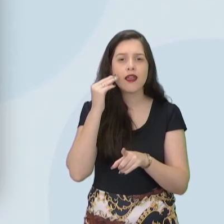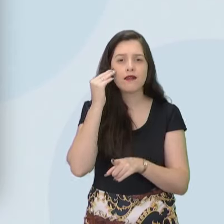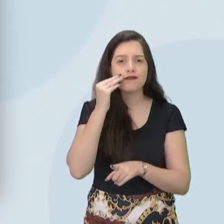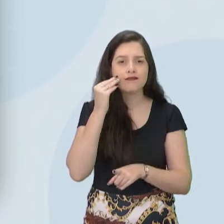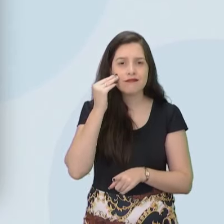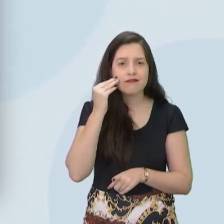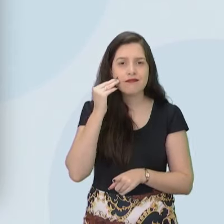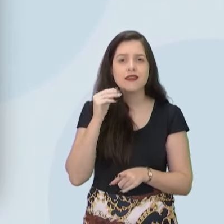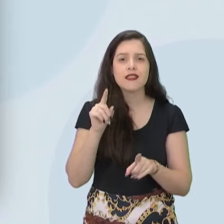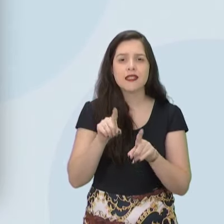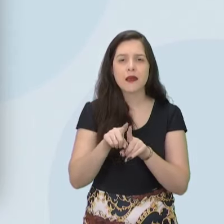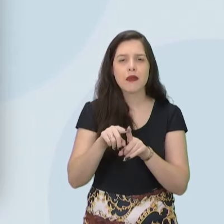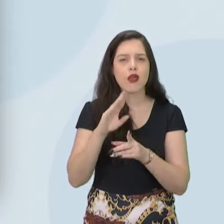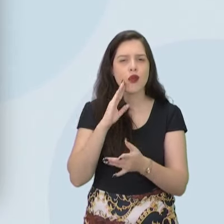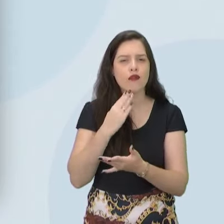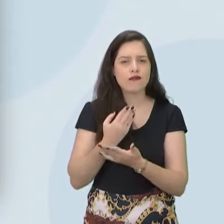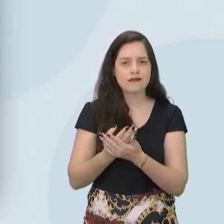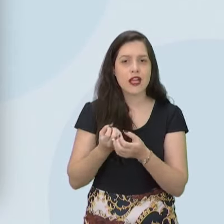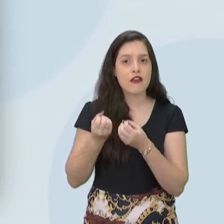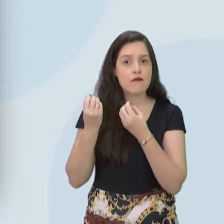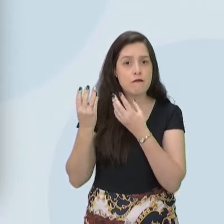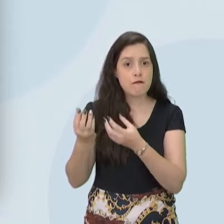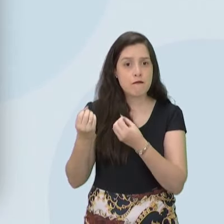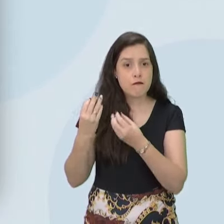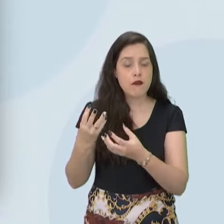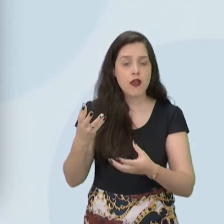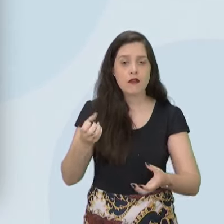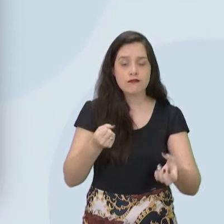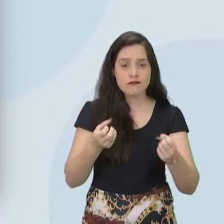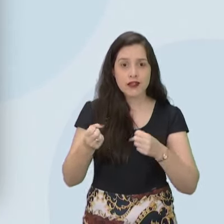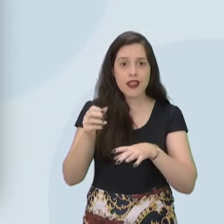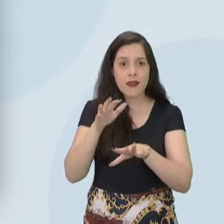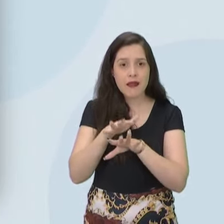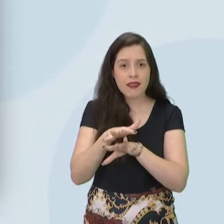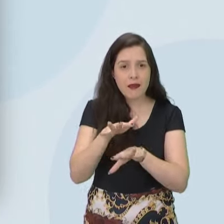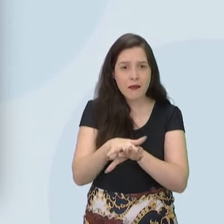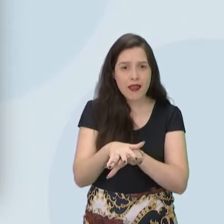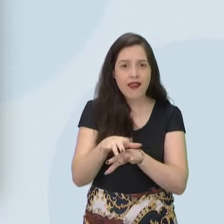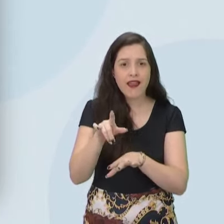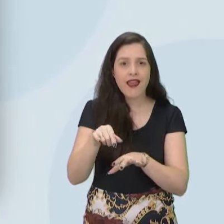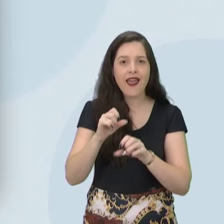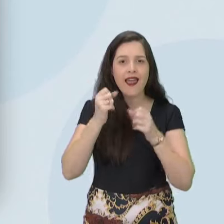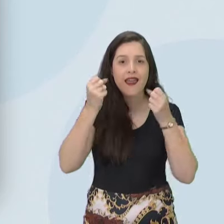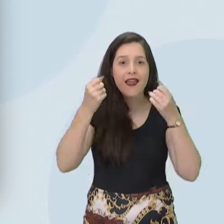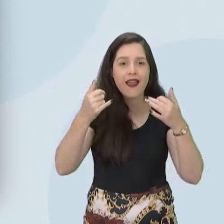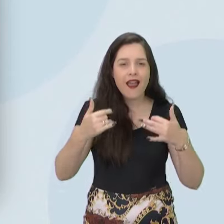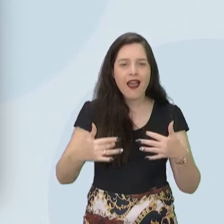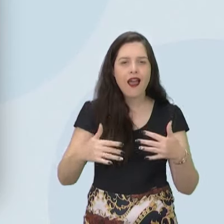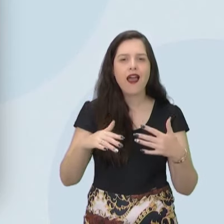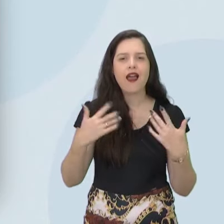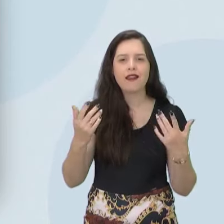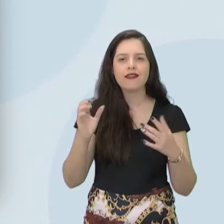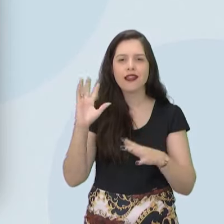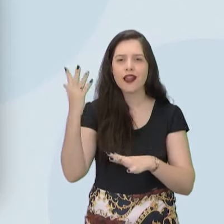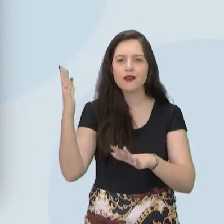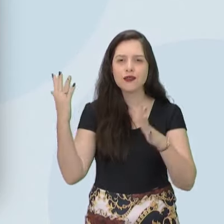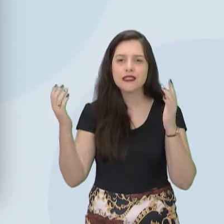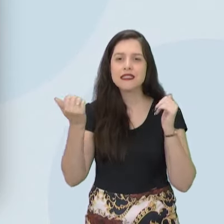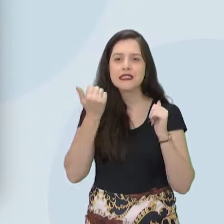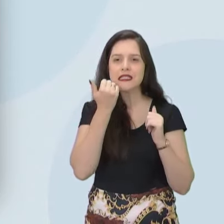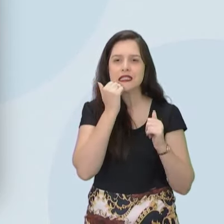fontes confiáveis, informações sobre a contribuição da matemática na explicação de fenômenos de natureza